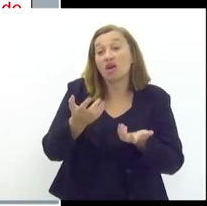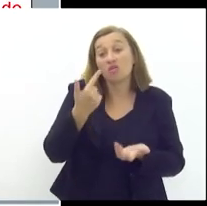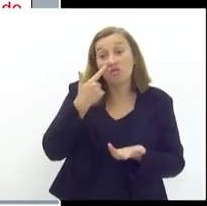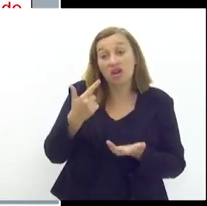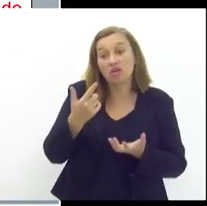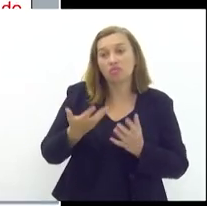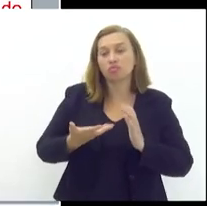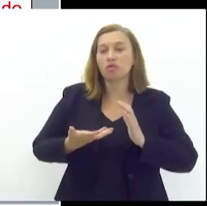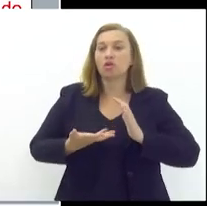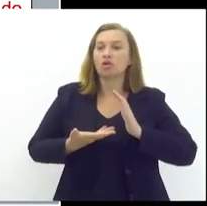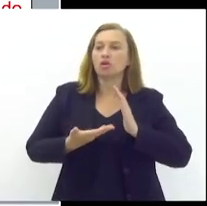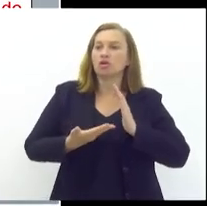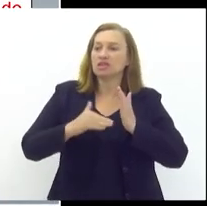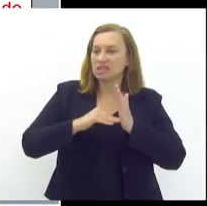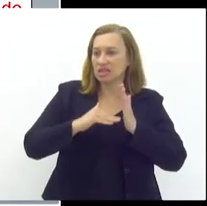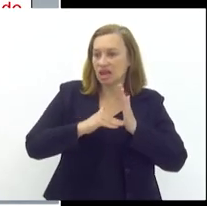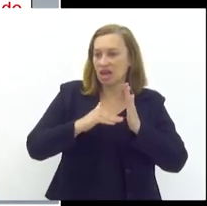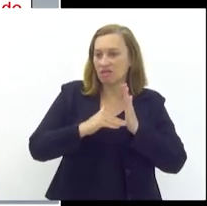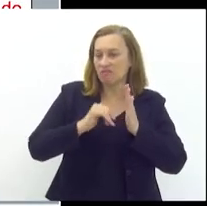não